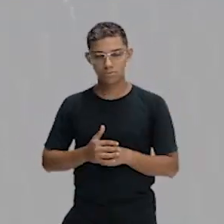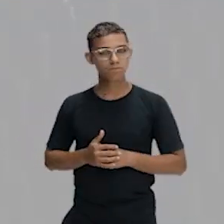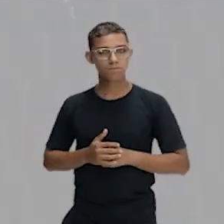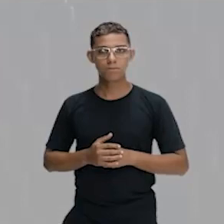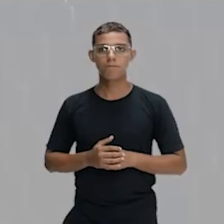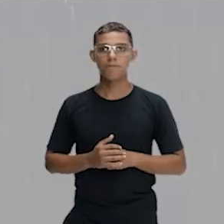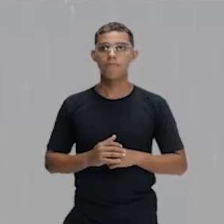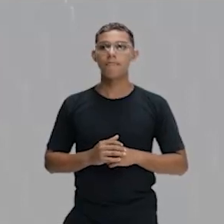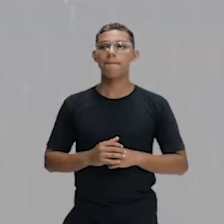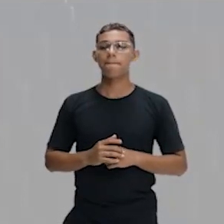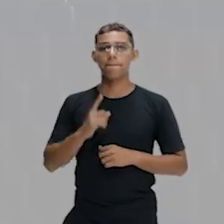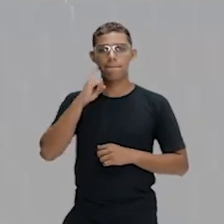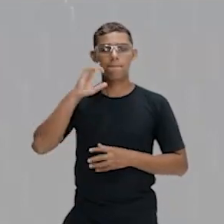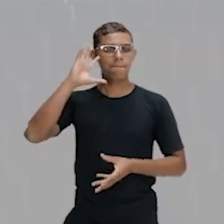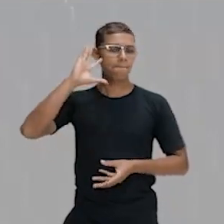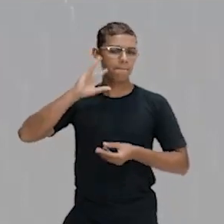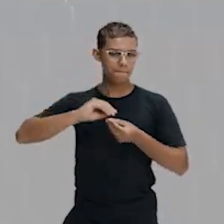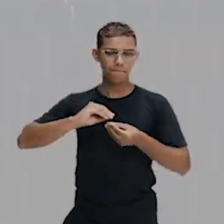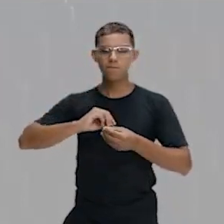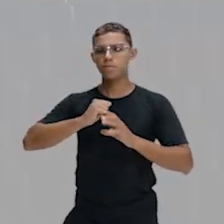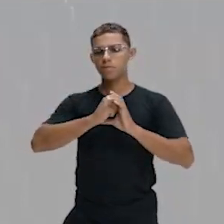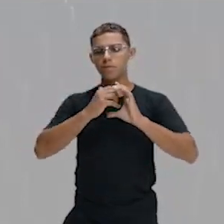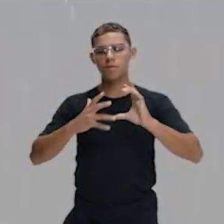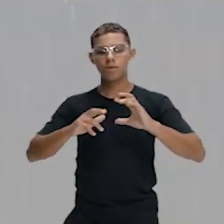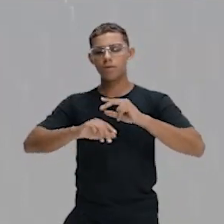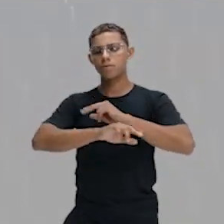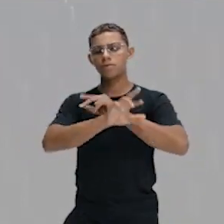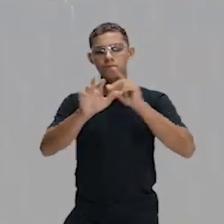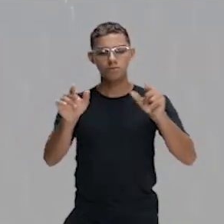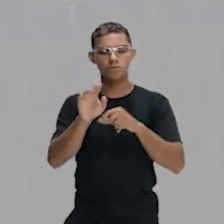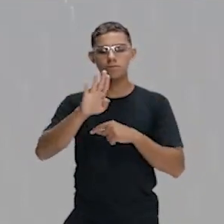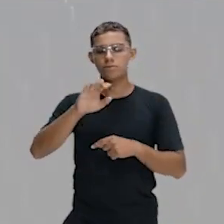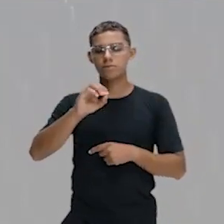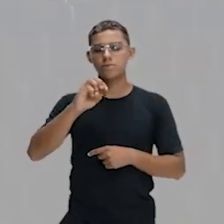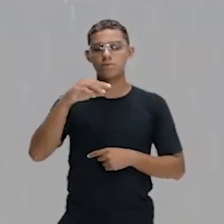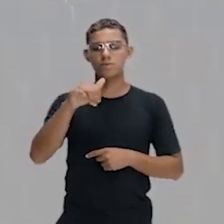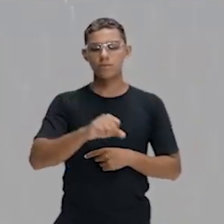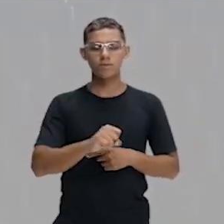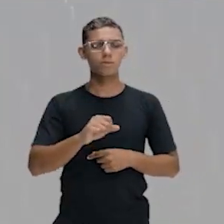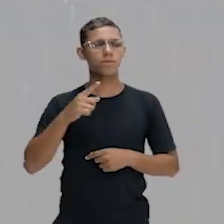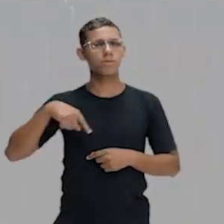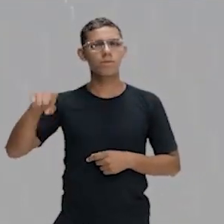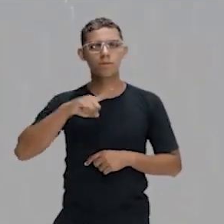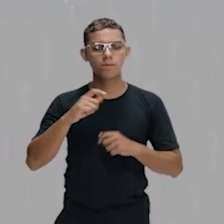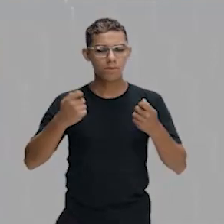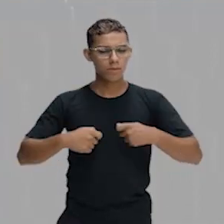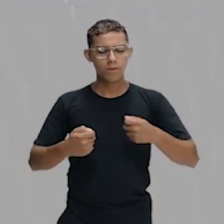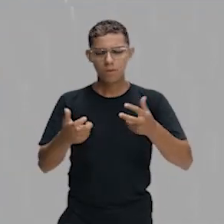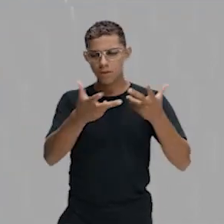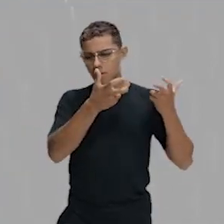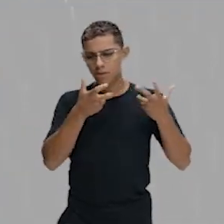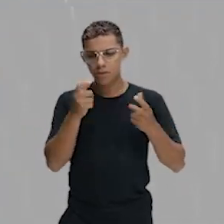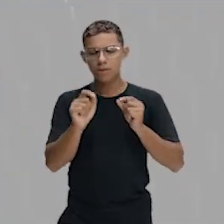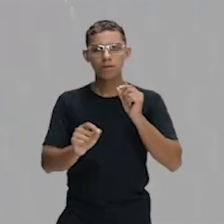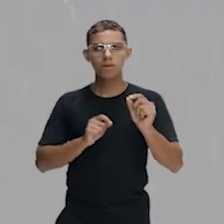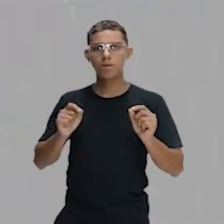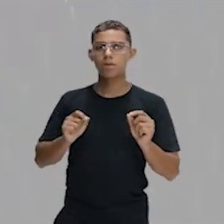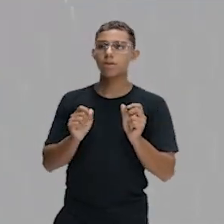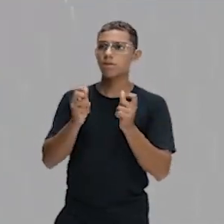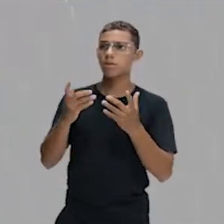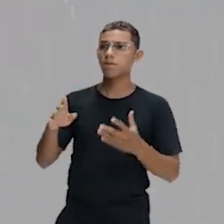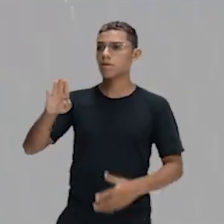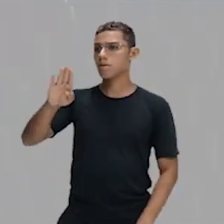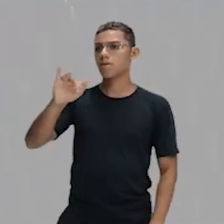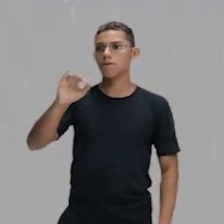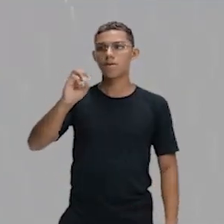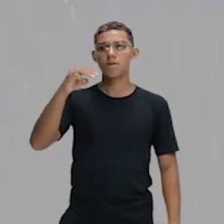profundidades. Pessoal, nós vimos aqui bastante características de cada bioma. Uma coisa que vocês devem ter percebido é que quando eu falo de um